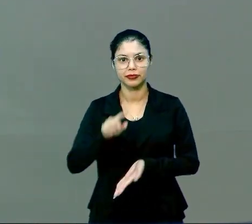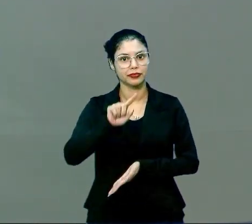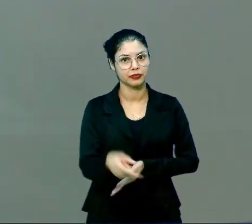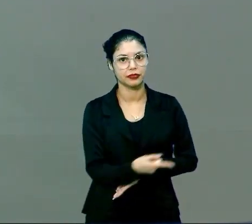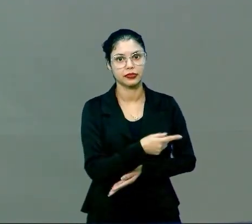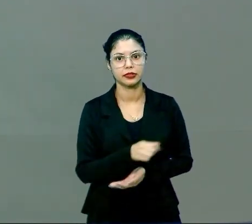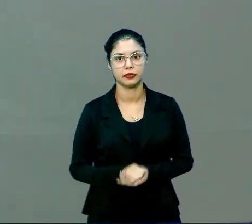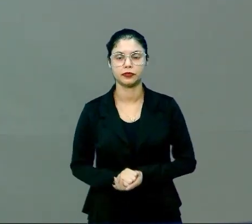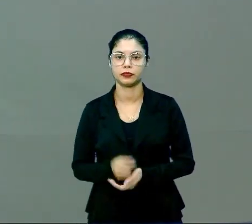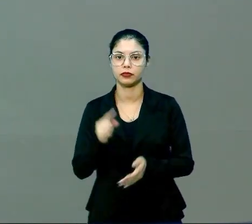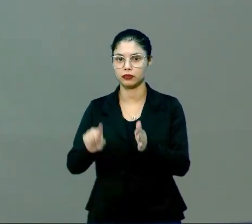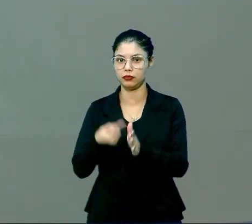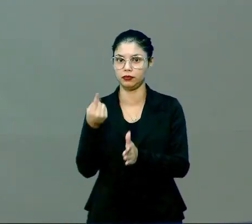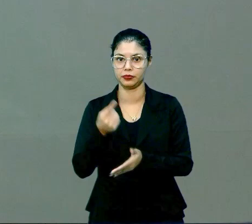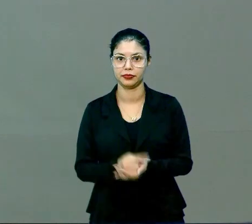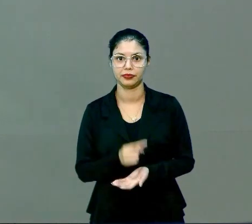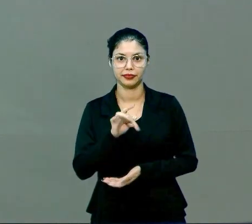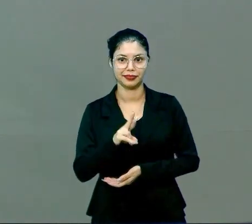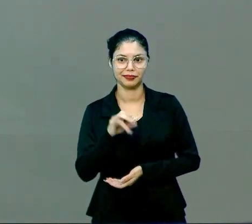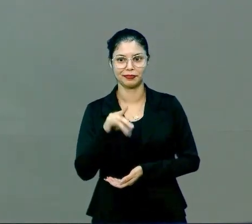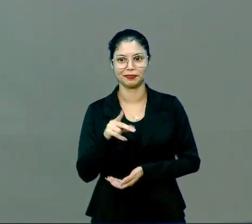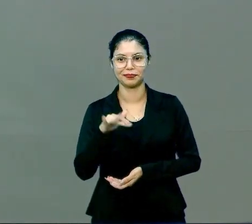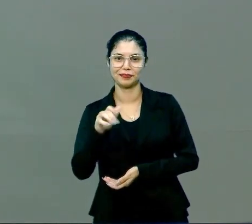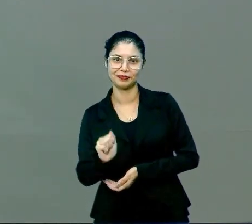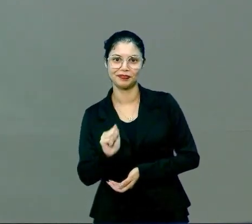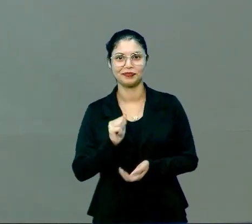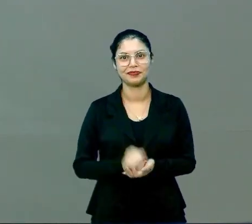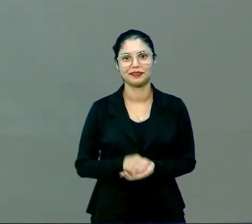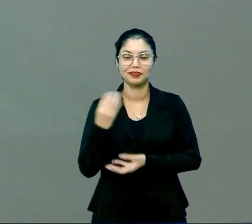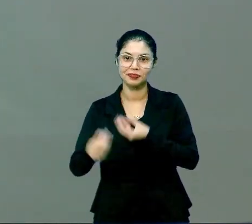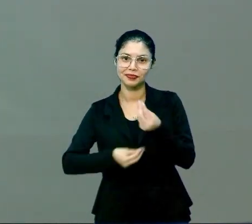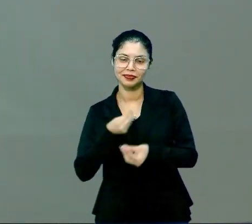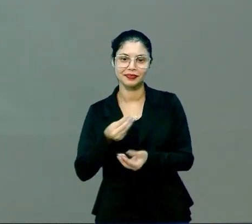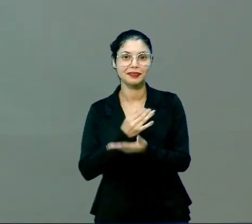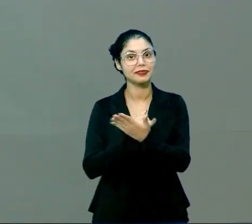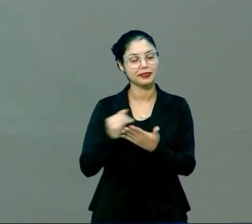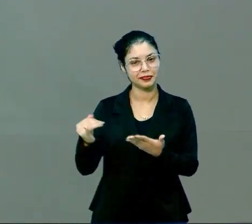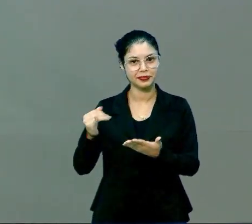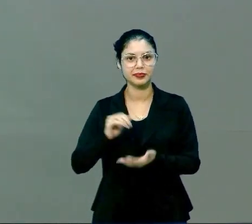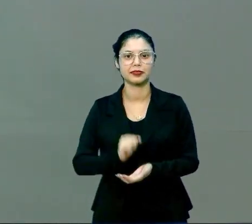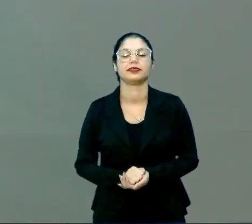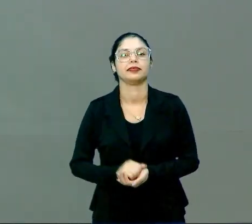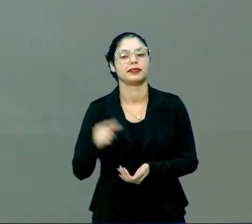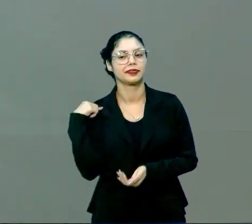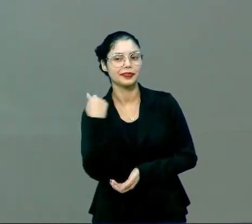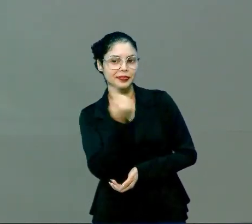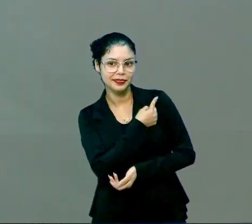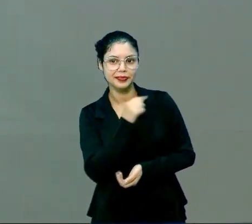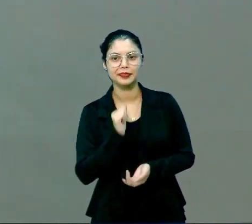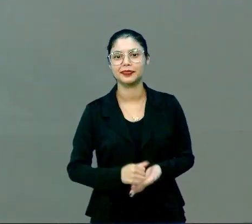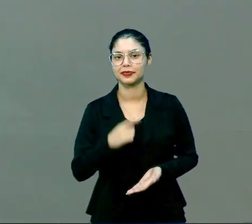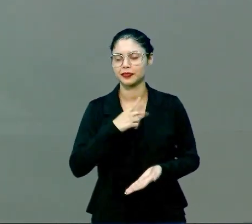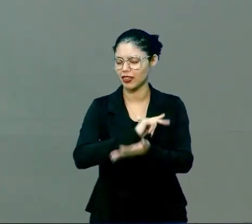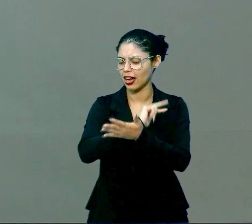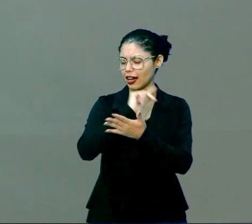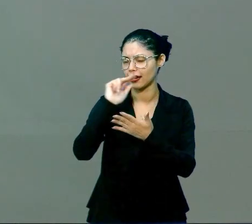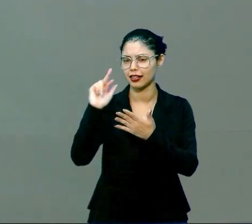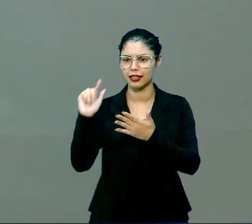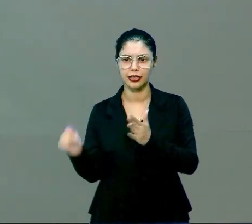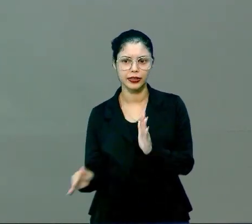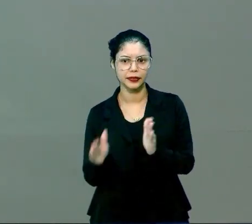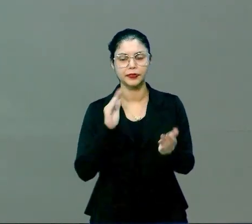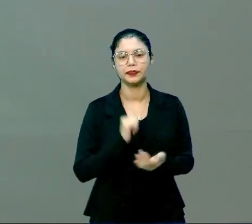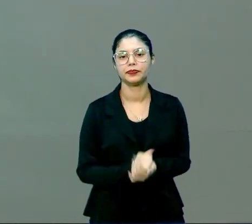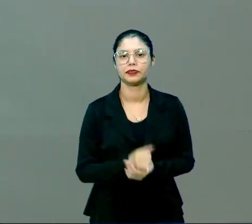1000. Na primeira temporada nós estudamos como fazer uma introdução e aí nós tivemos várias aulas e